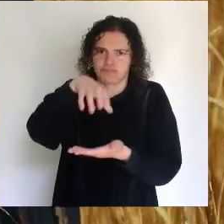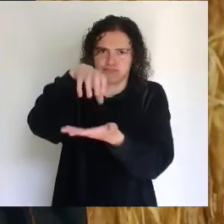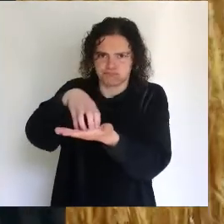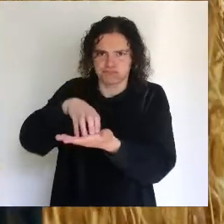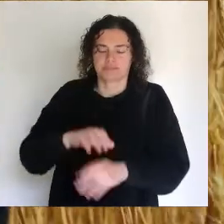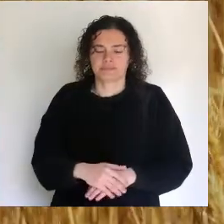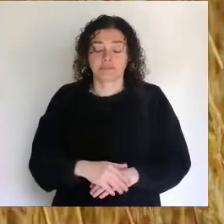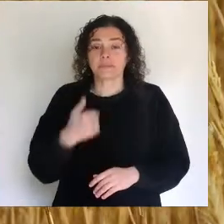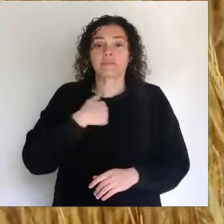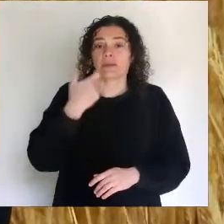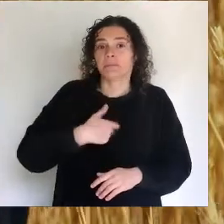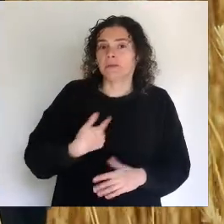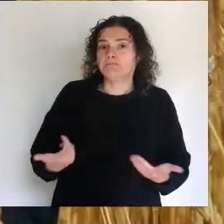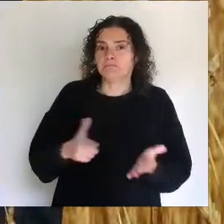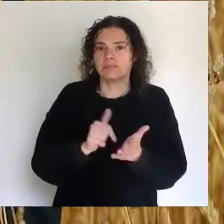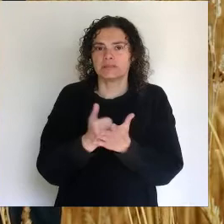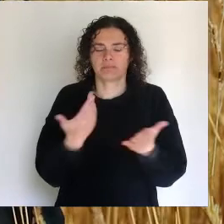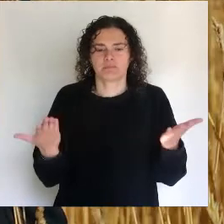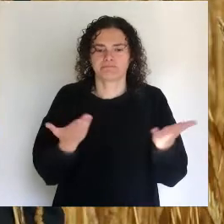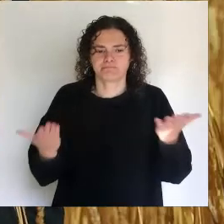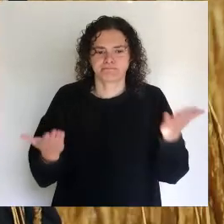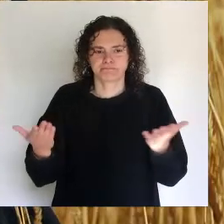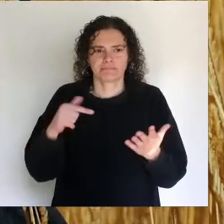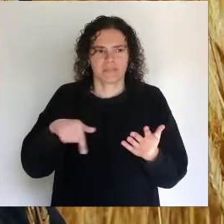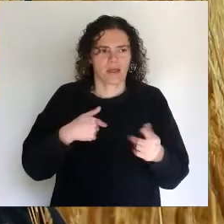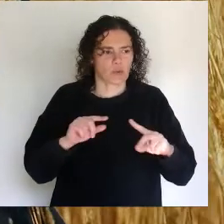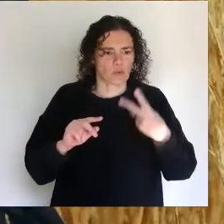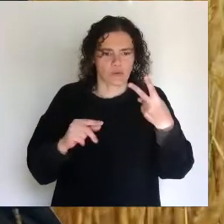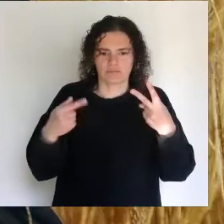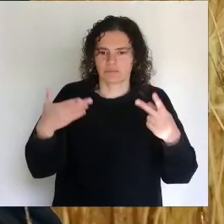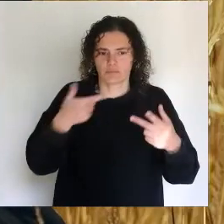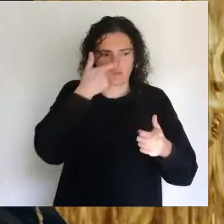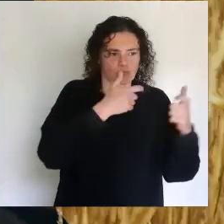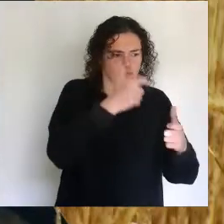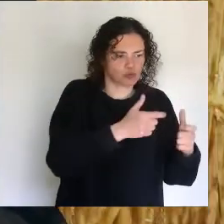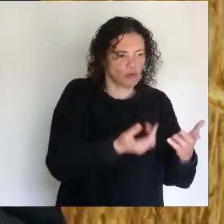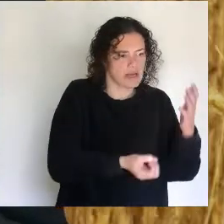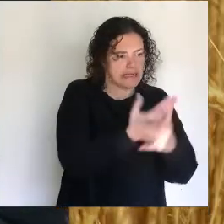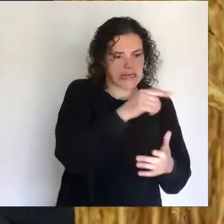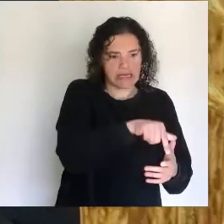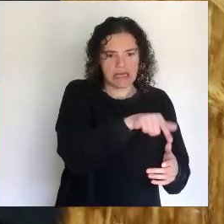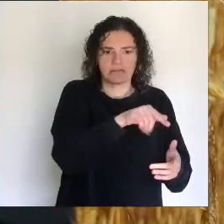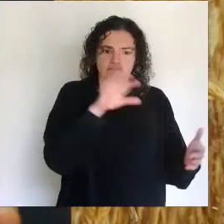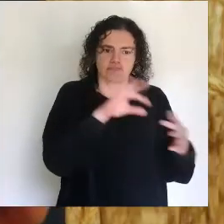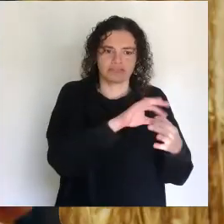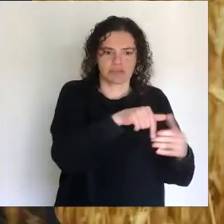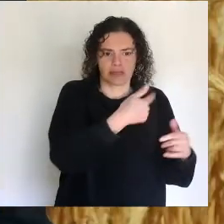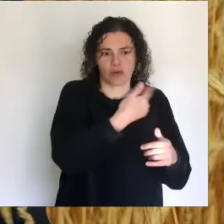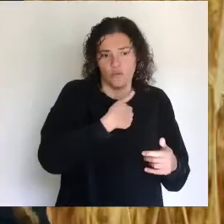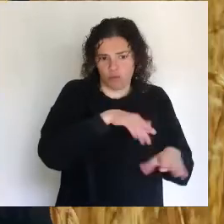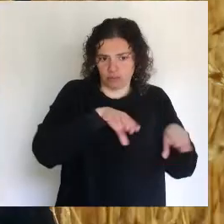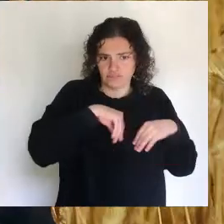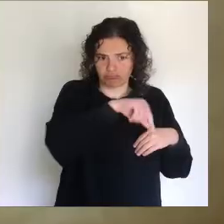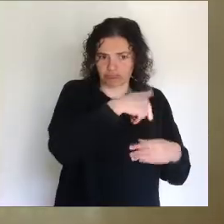Para mim, existe sempre esse diálogo entre dois componentes, o componente humano que é um componente que eu assumo na